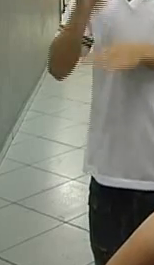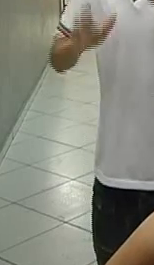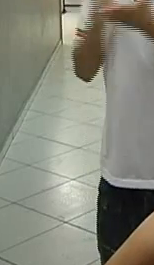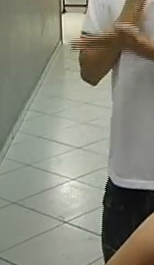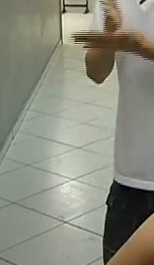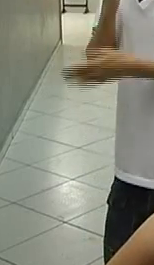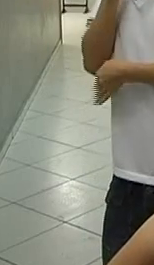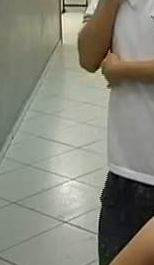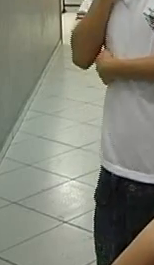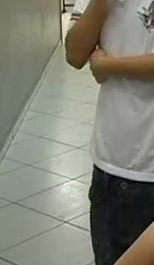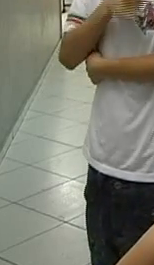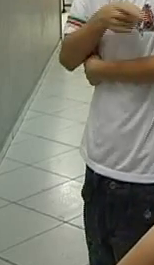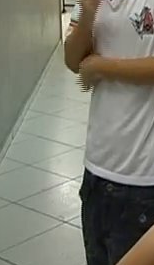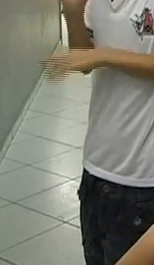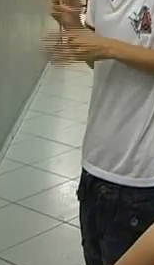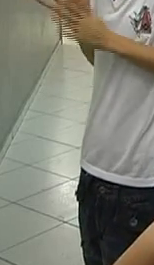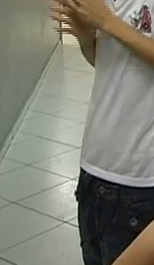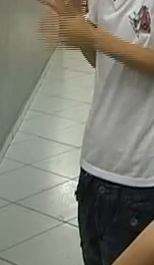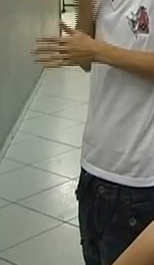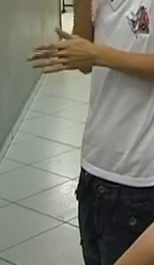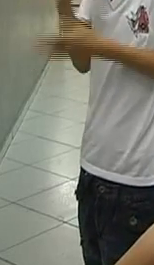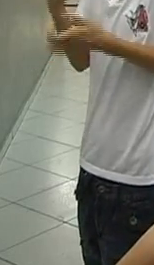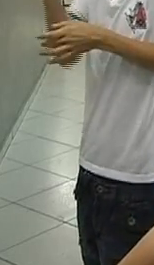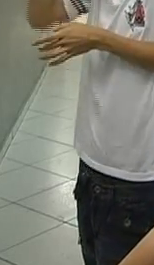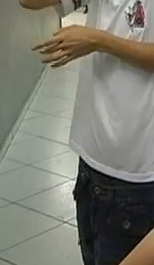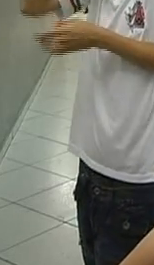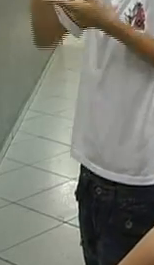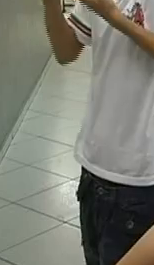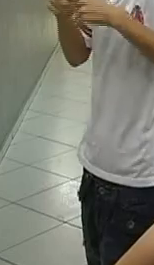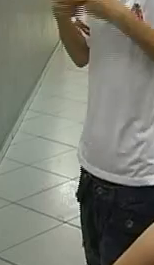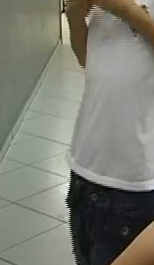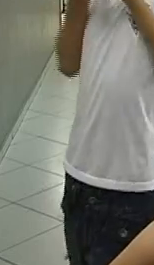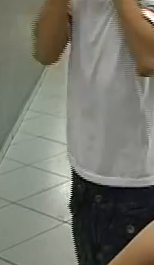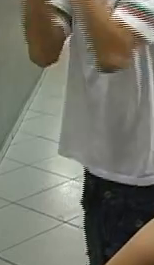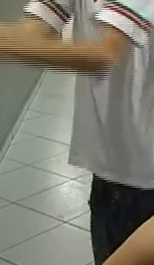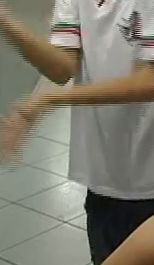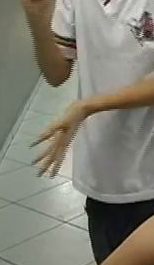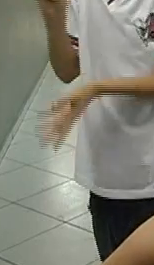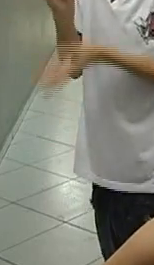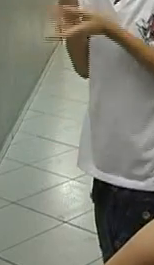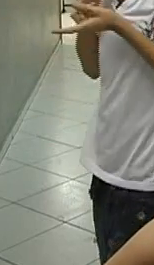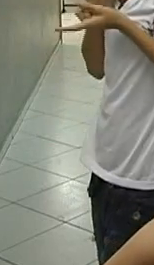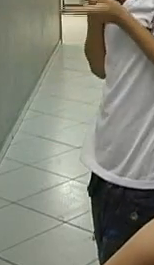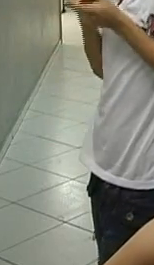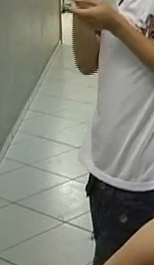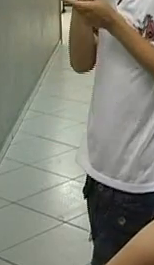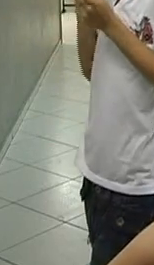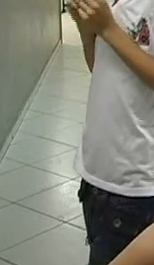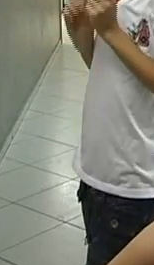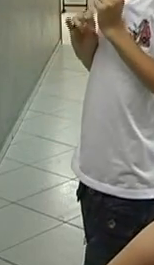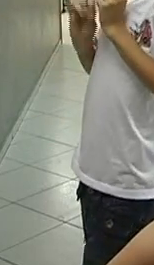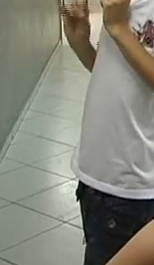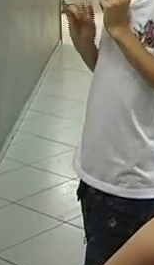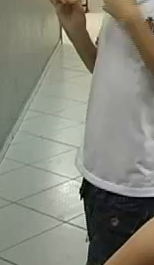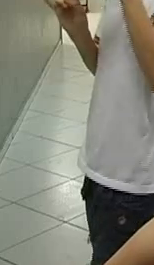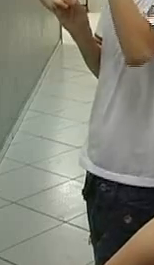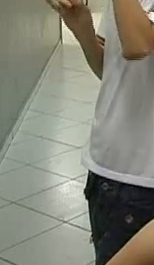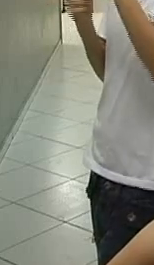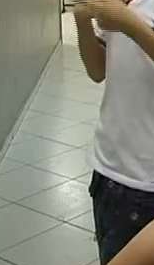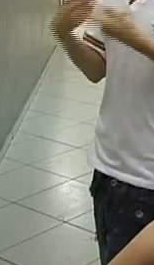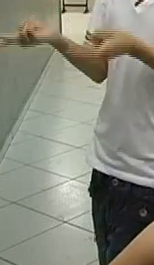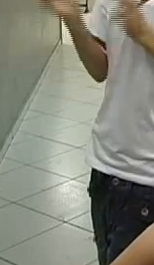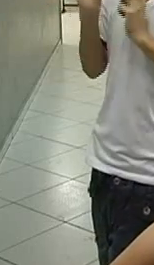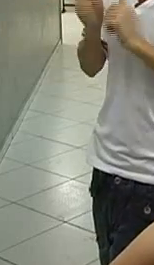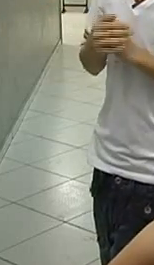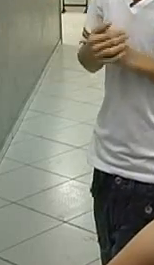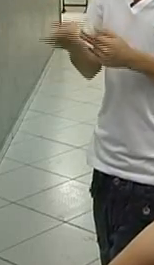comer, normal, eu me senti assim em casa. Eu fiquei assim, diferente, língua de sinais. Parece que as pessoas têm mais vontade de aprender. Eu vejo que as pessoas olham, mas com um